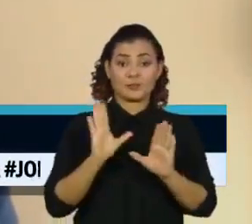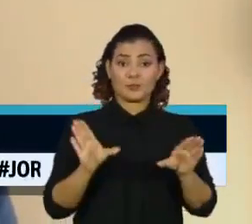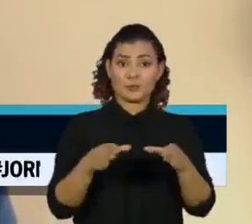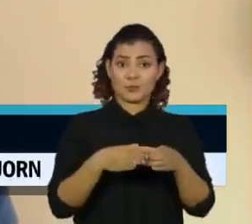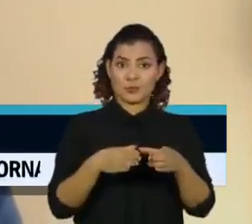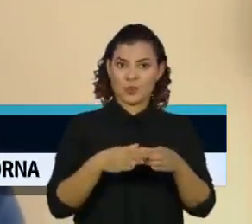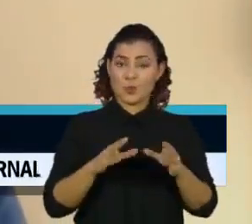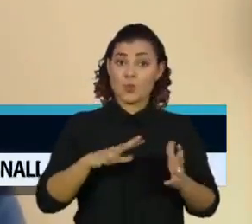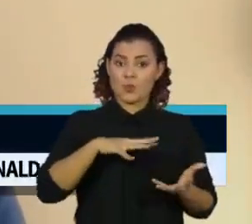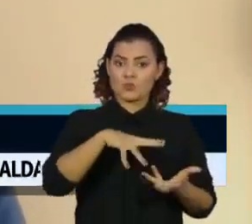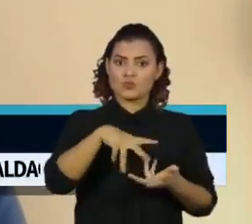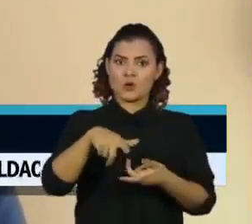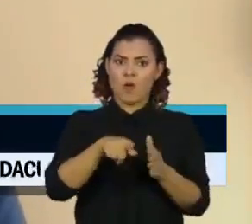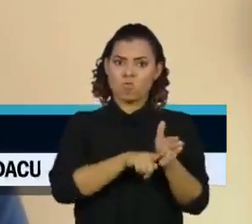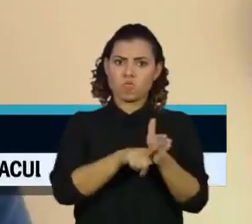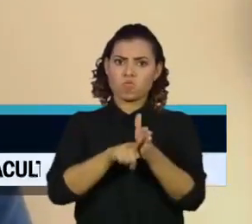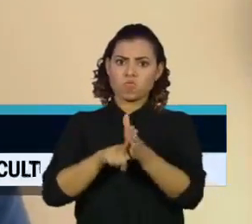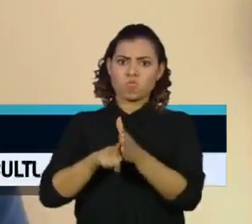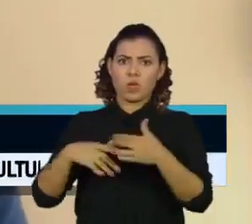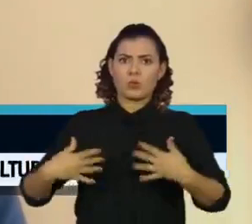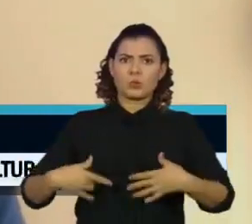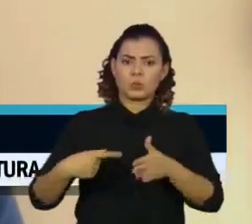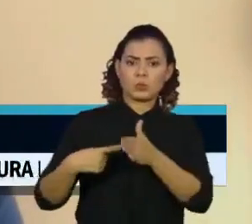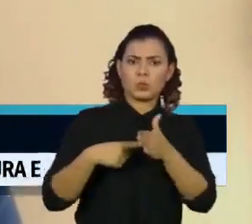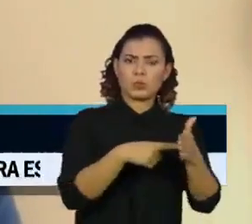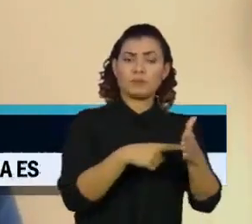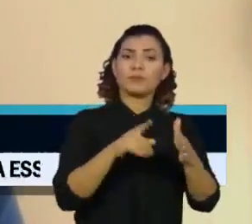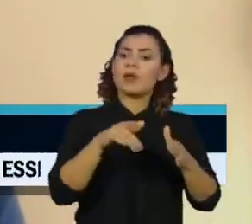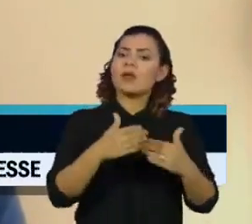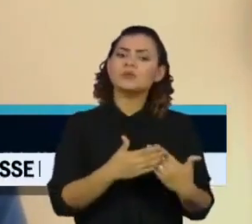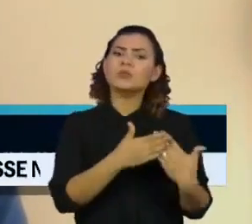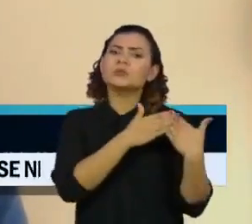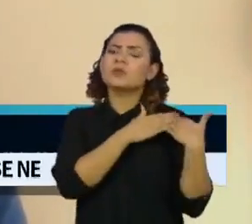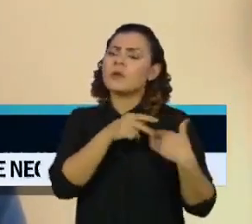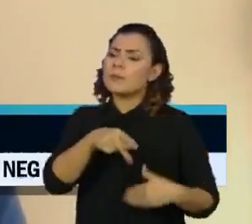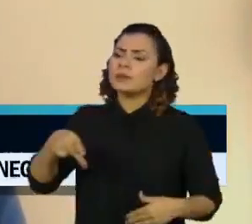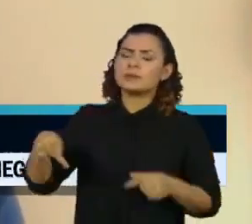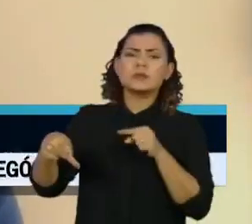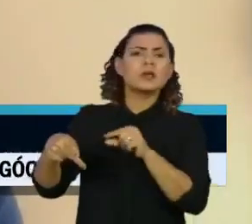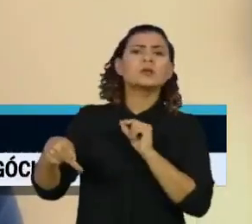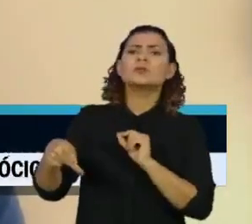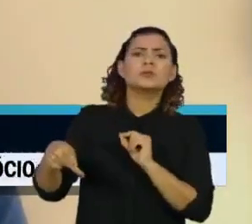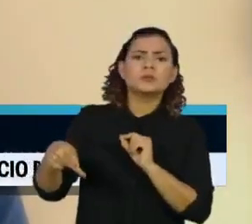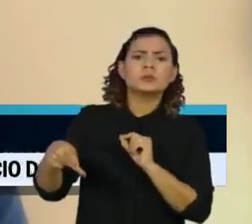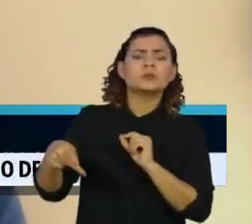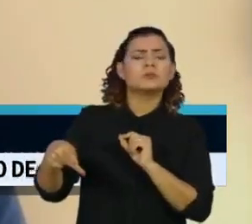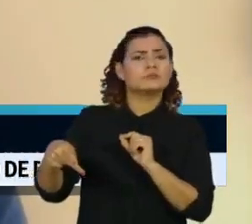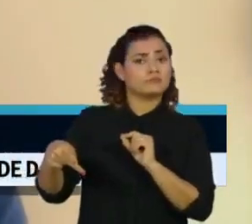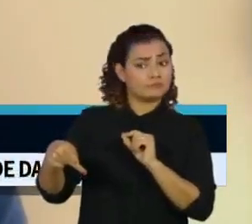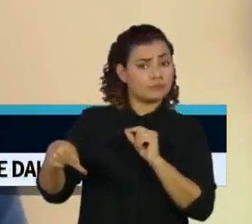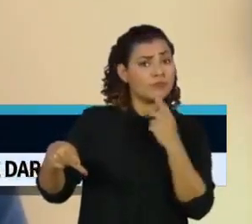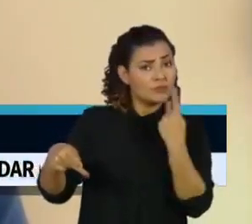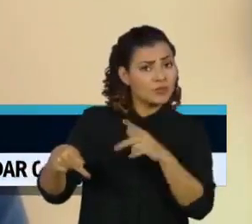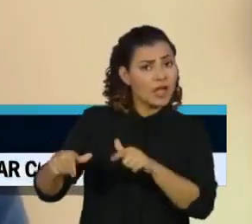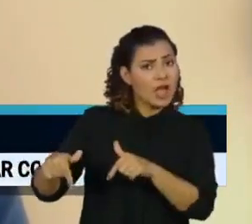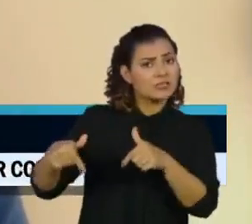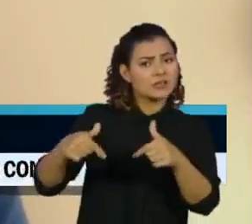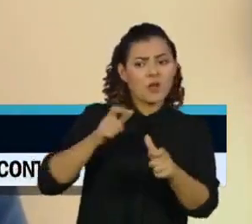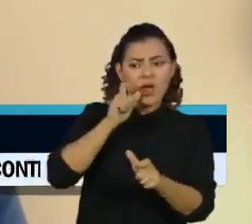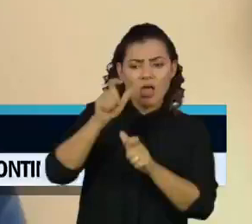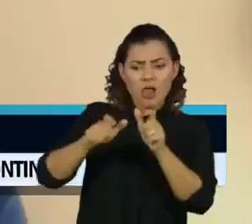Comissão Arns, diz que é preciso apontar a responsabilidade do presidente em promover, por palavras e atos,